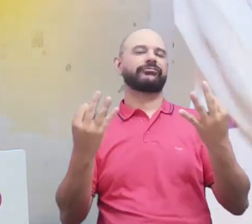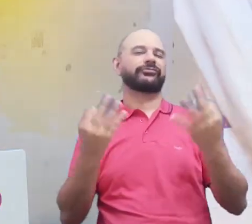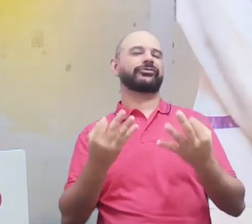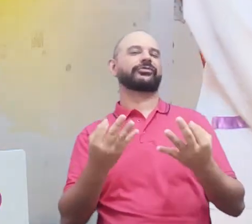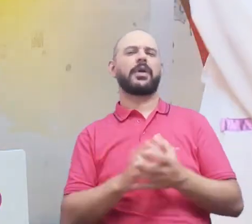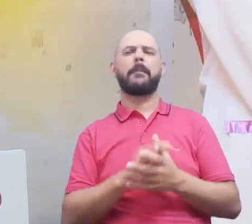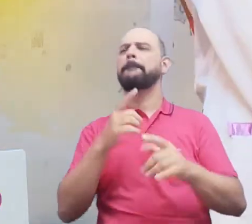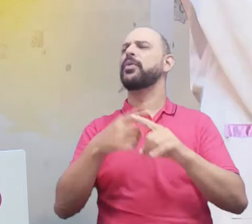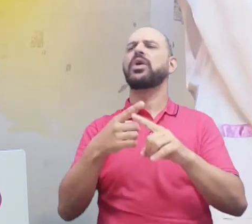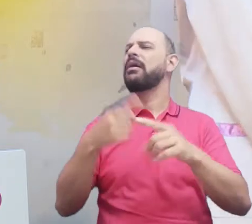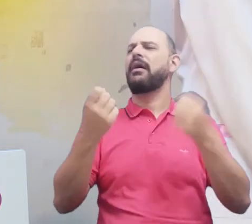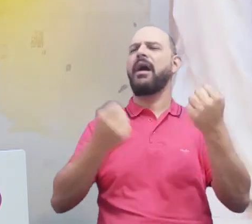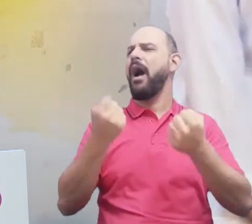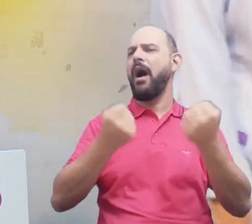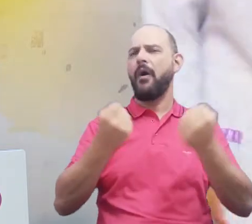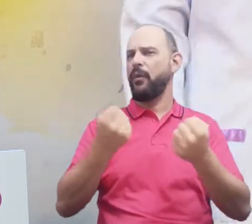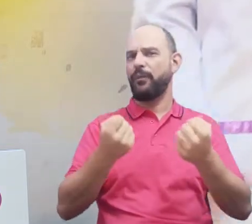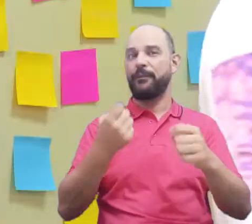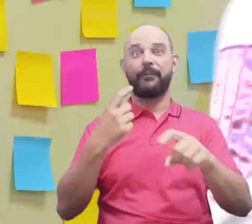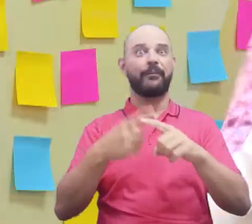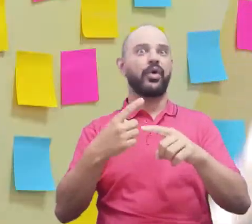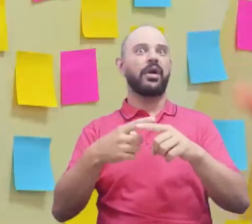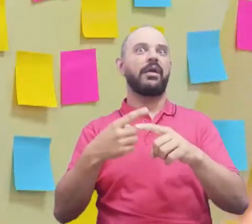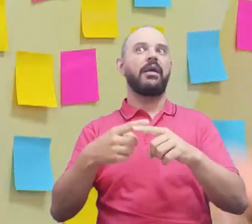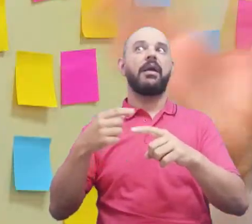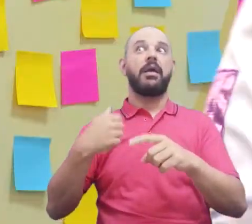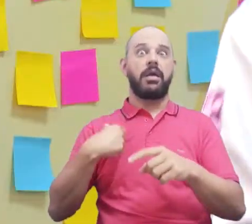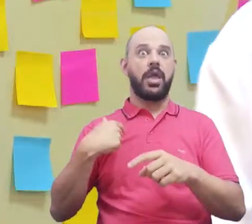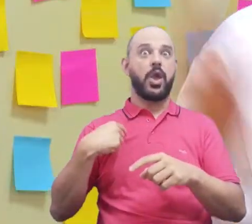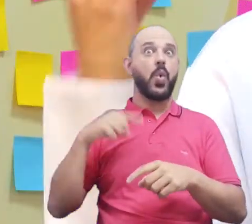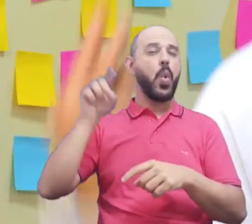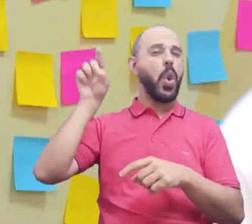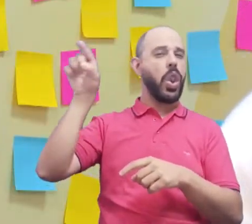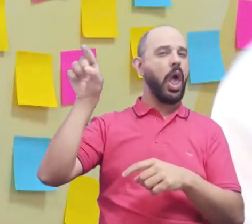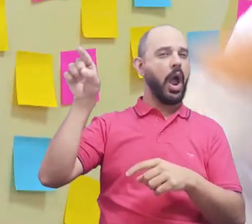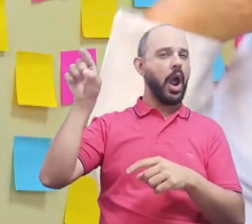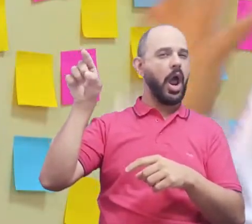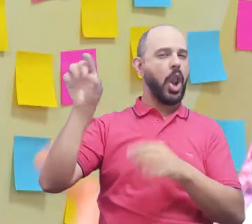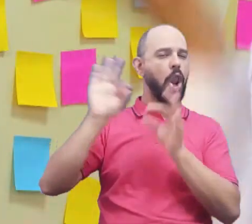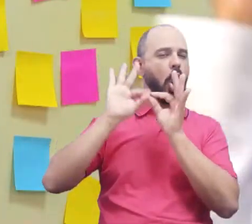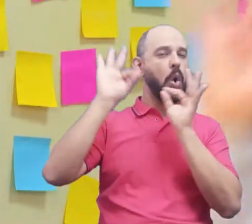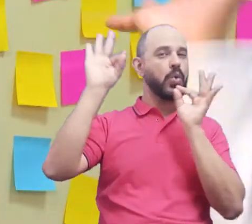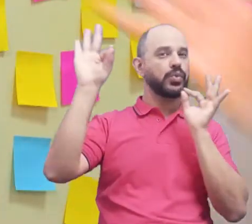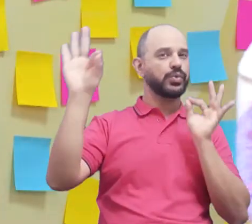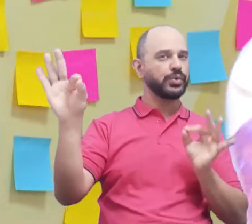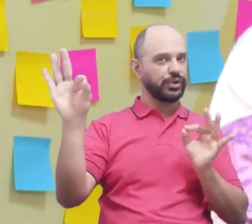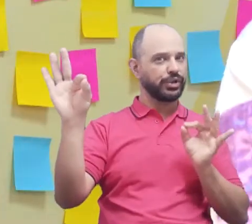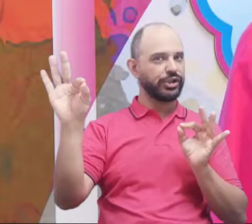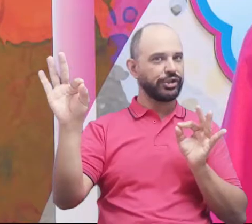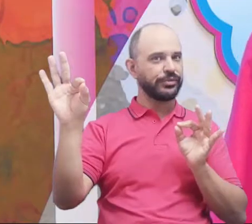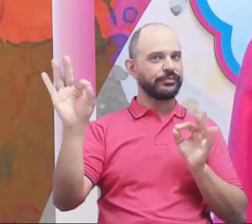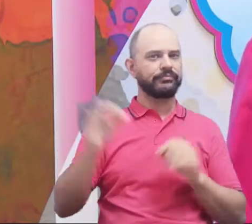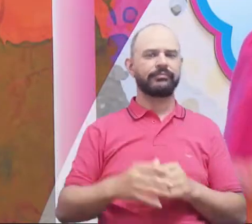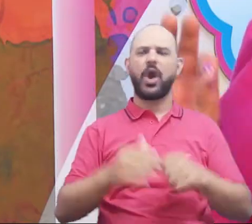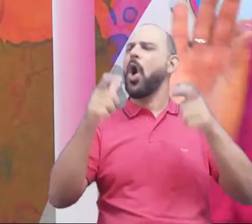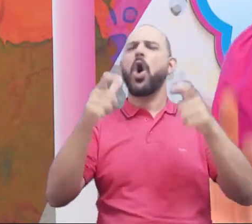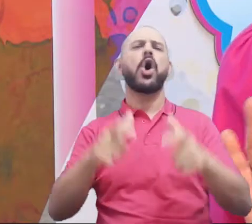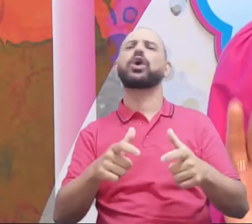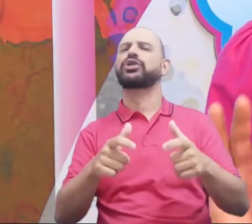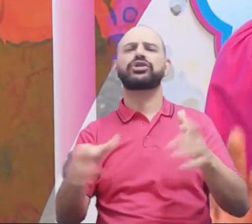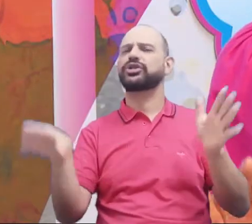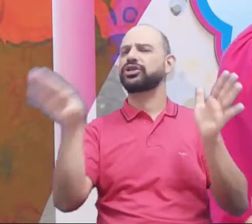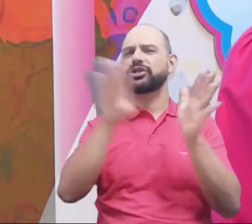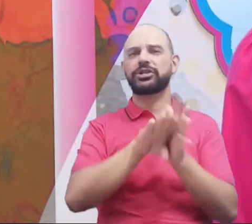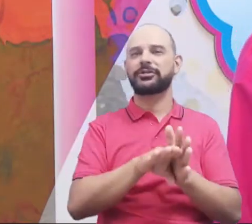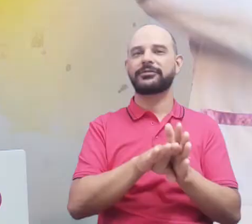mais charme. E por que você veio de carro, Bibi? É porque eu vim de um lugar muito, muito, muito longe. E de